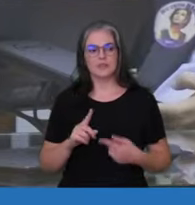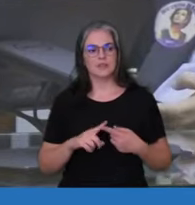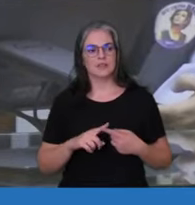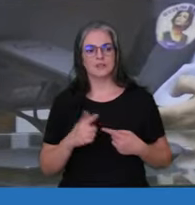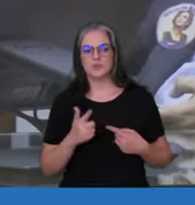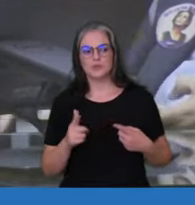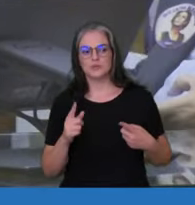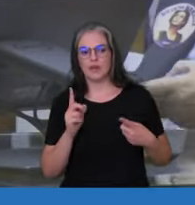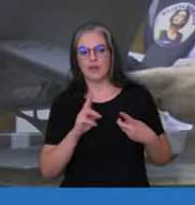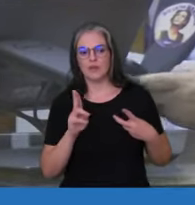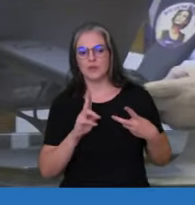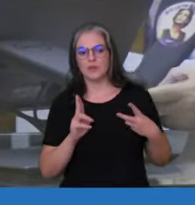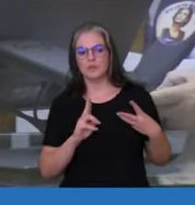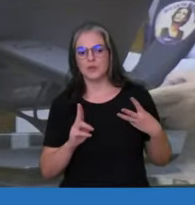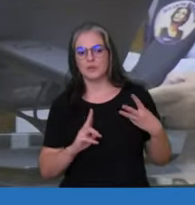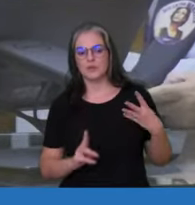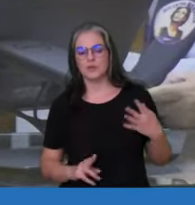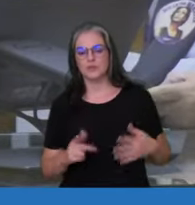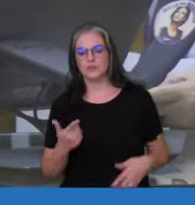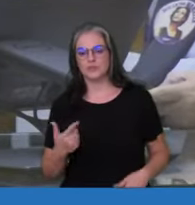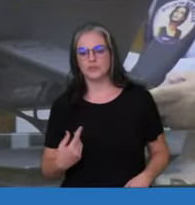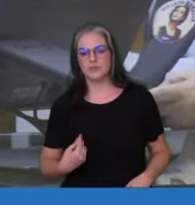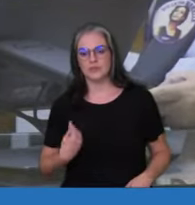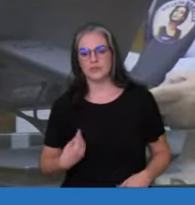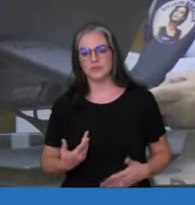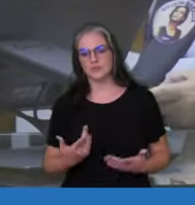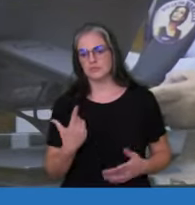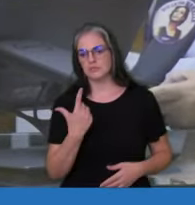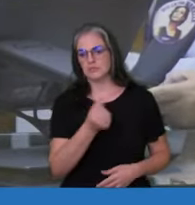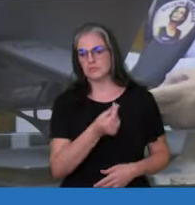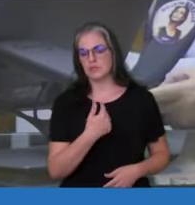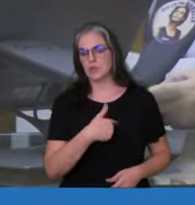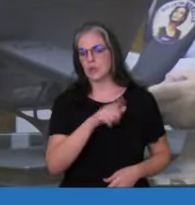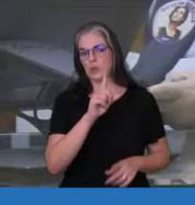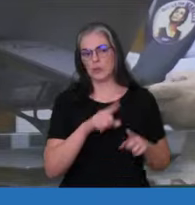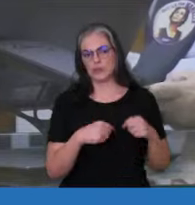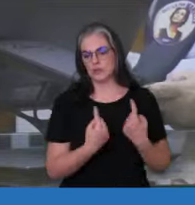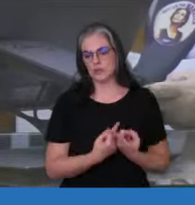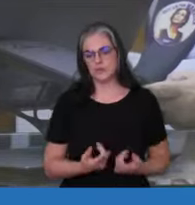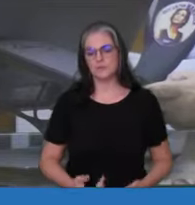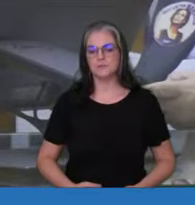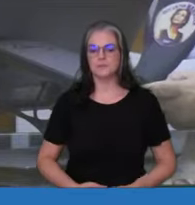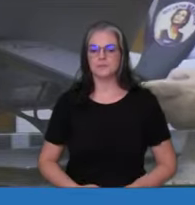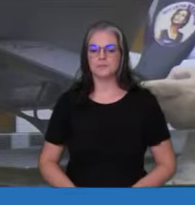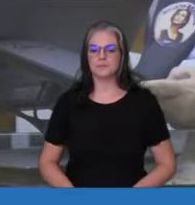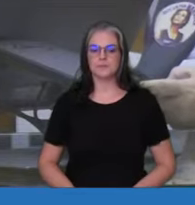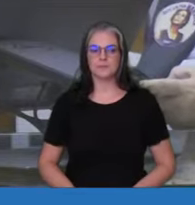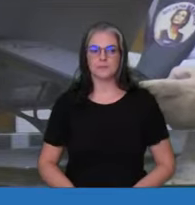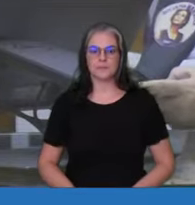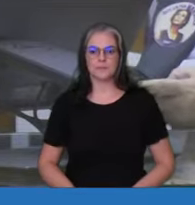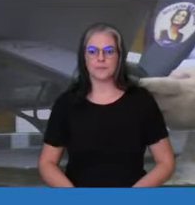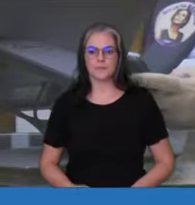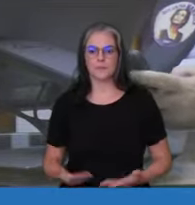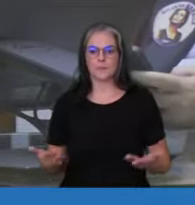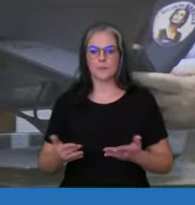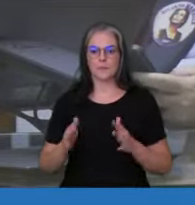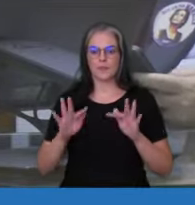Ana Pimentel, deputado Alexandre, Vicentinho e Jaque Rocha já foram para outras agendas. Então, para encerrar, deputada